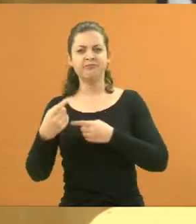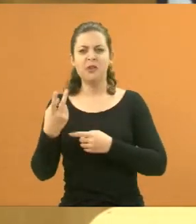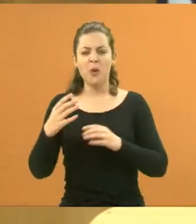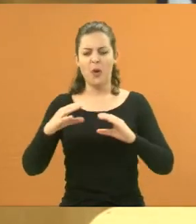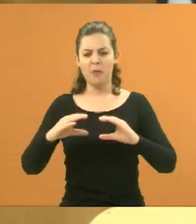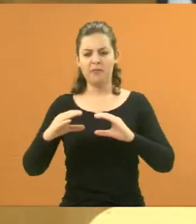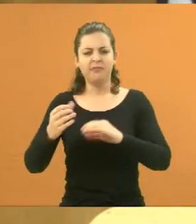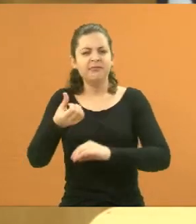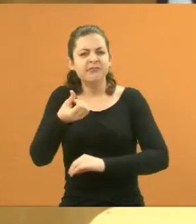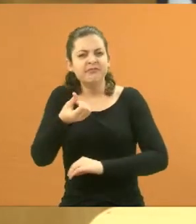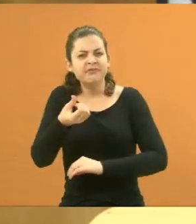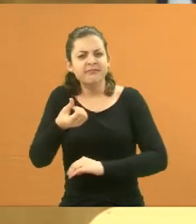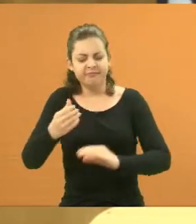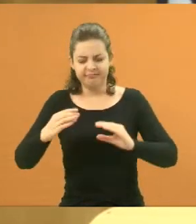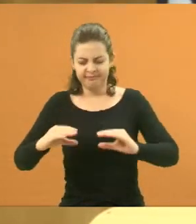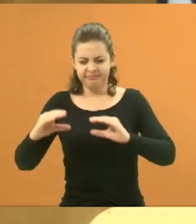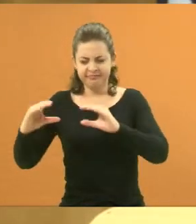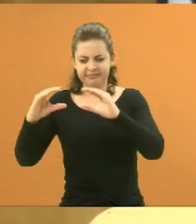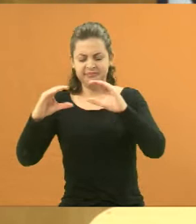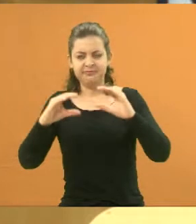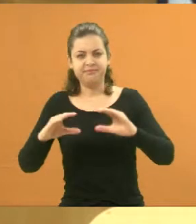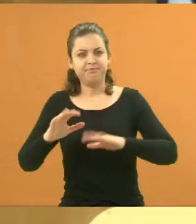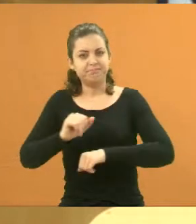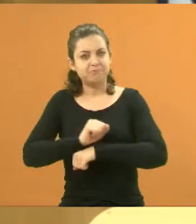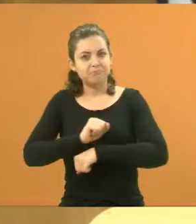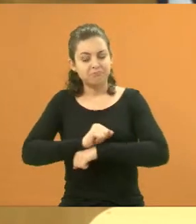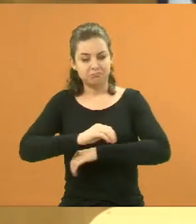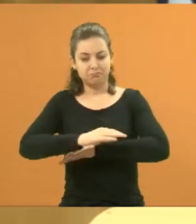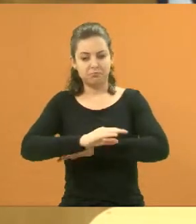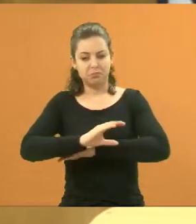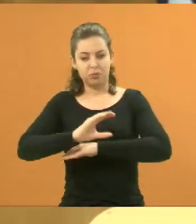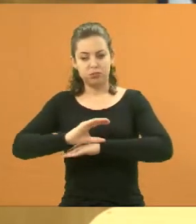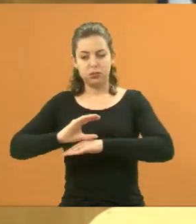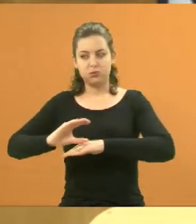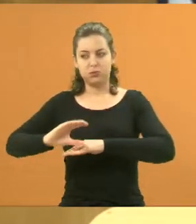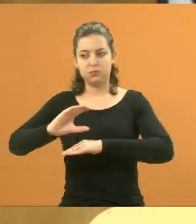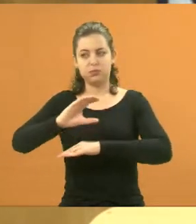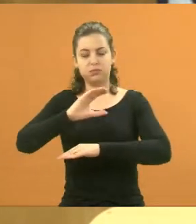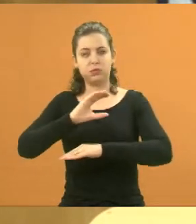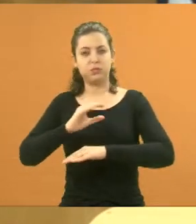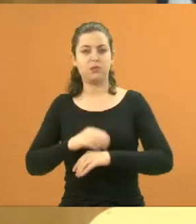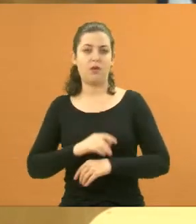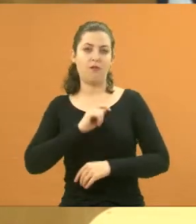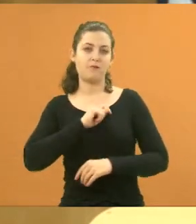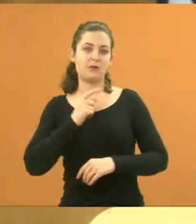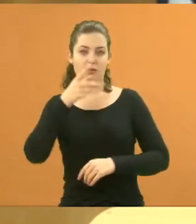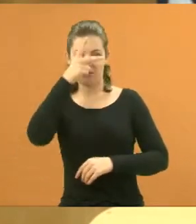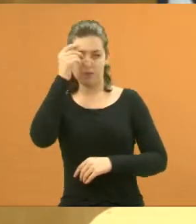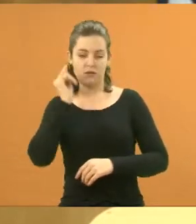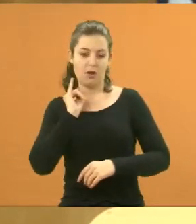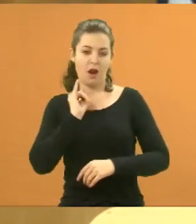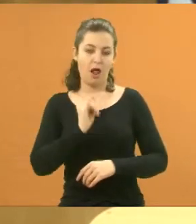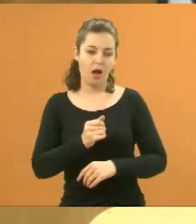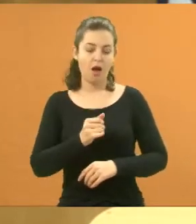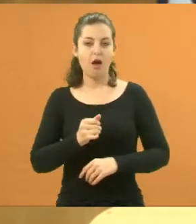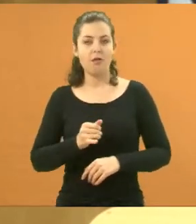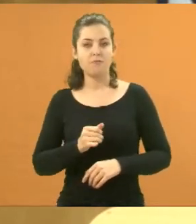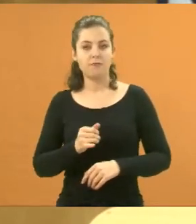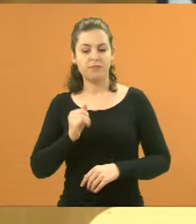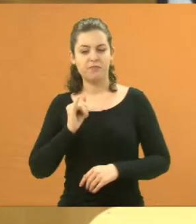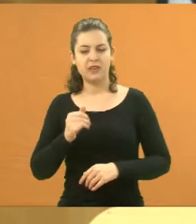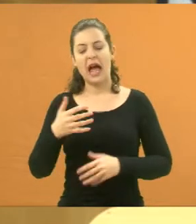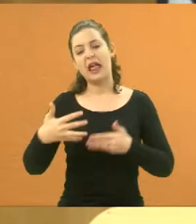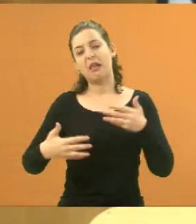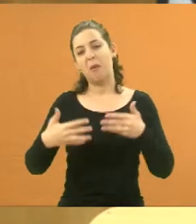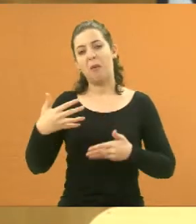meia dúzia de blocos que ia ficar, por enquanto, na calçada, e foi notificado por um fiscal que passou por lá, dizendo